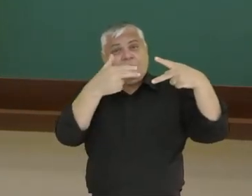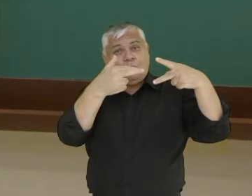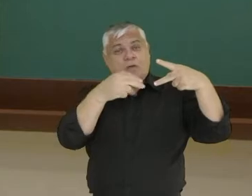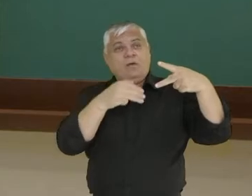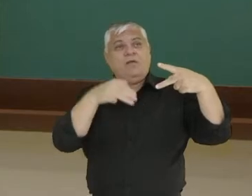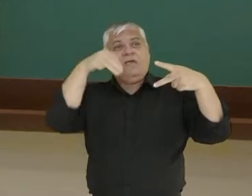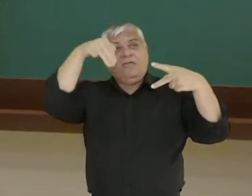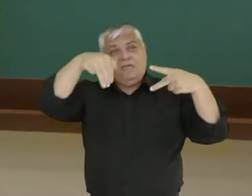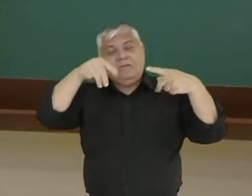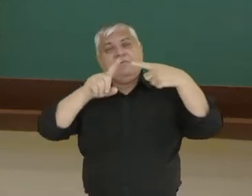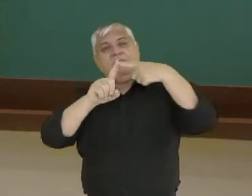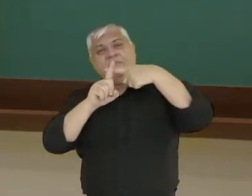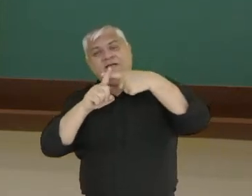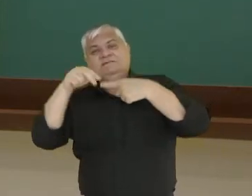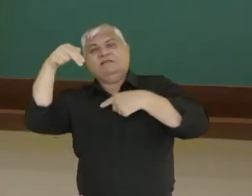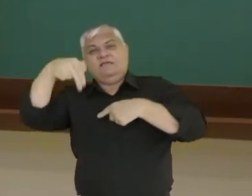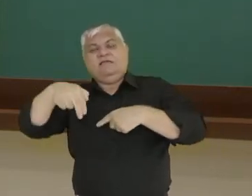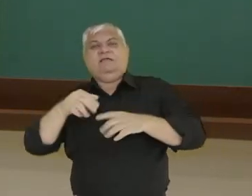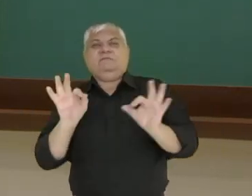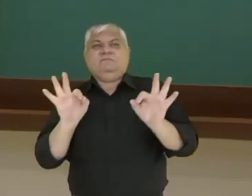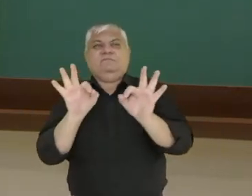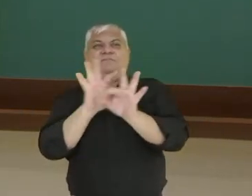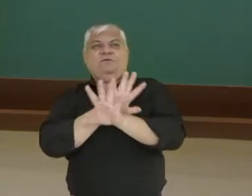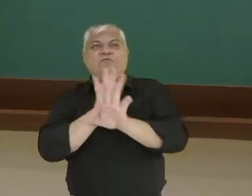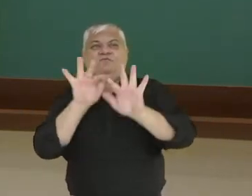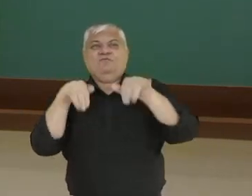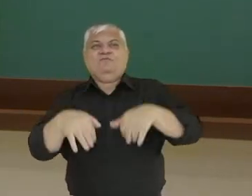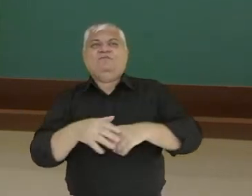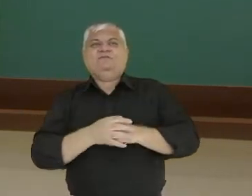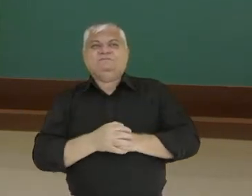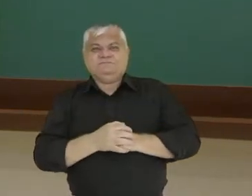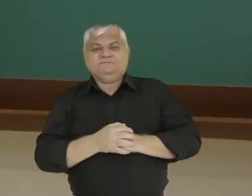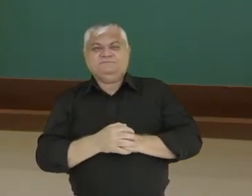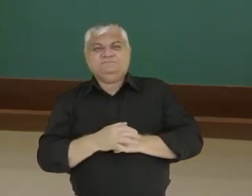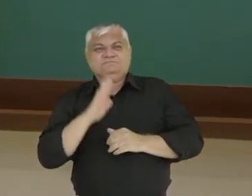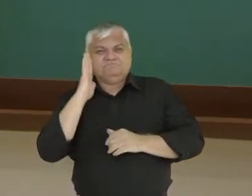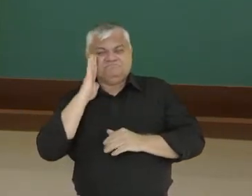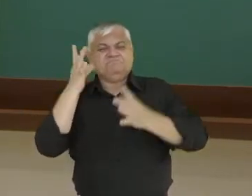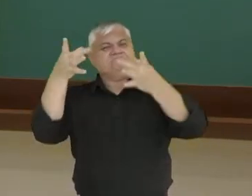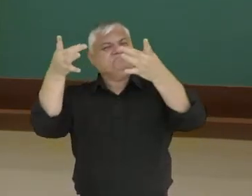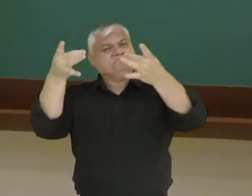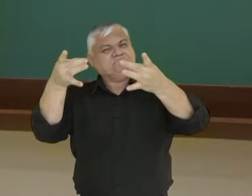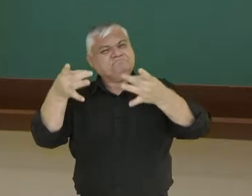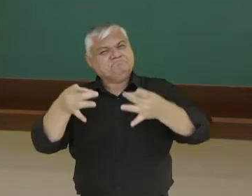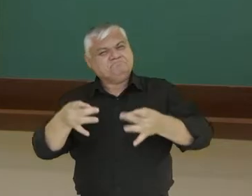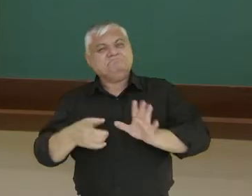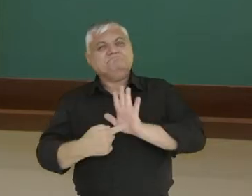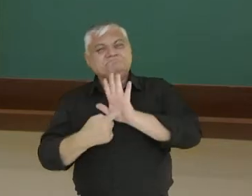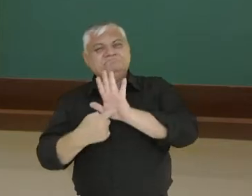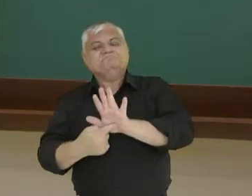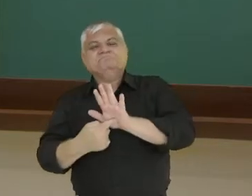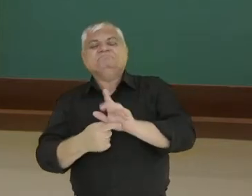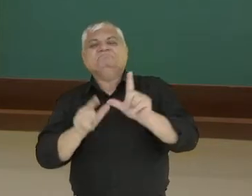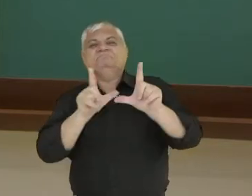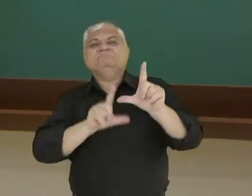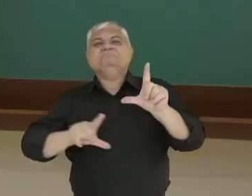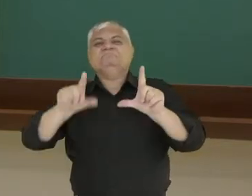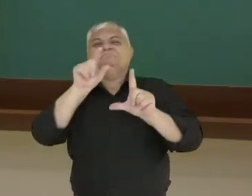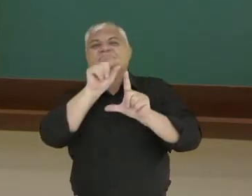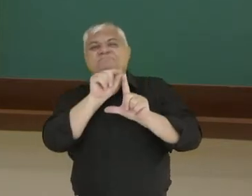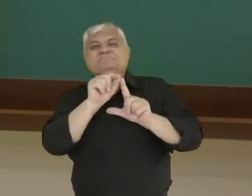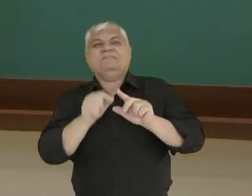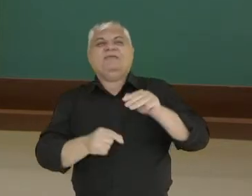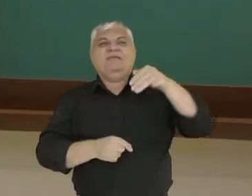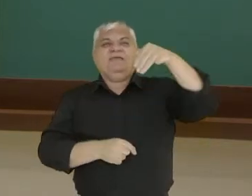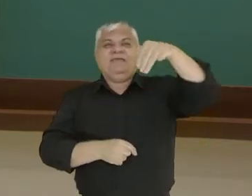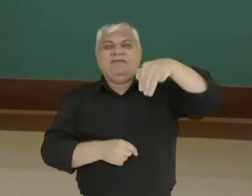mais n, ou seja, a gente provou toda a definição que o logaritmo do produto m vezes